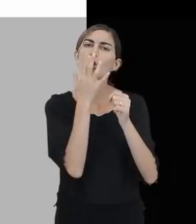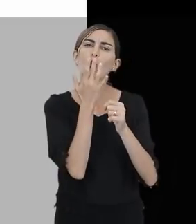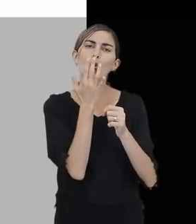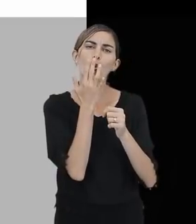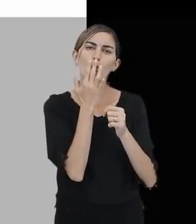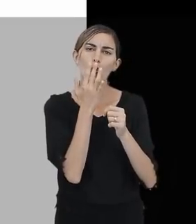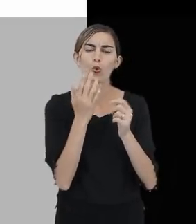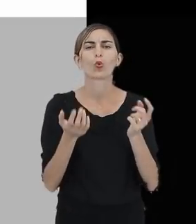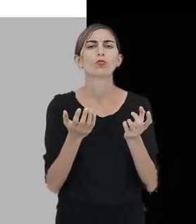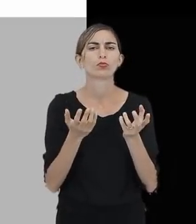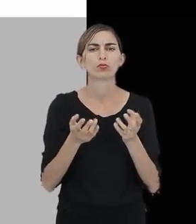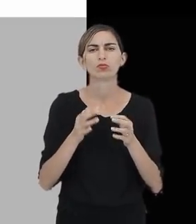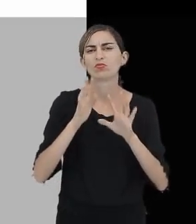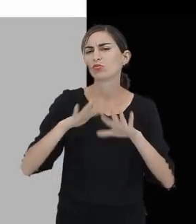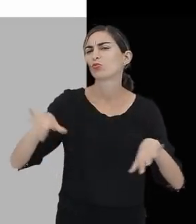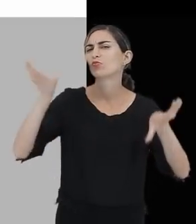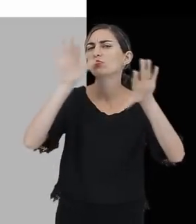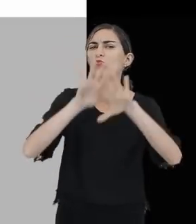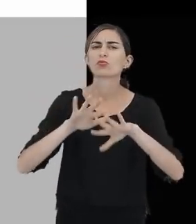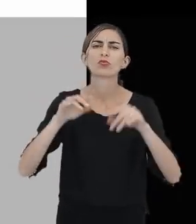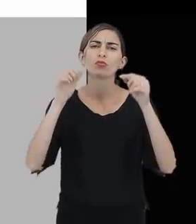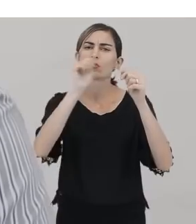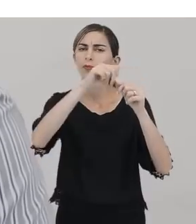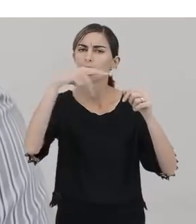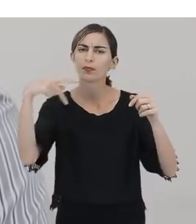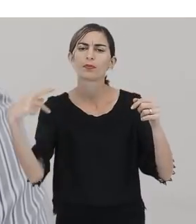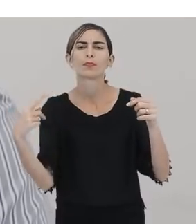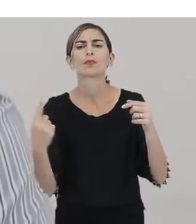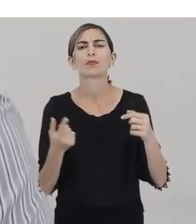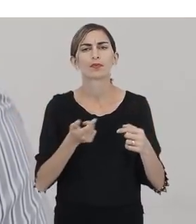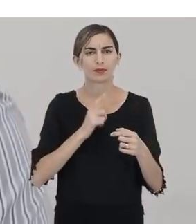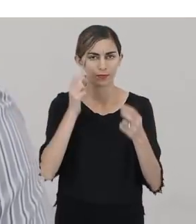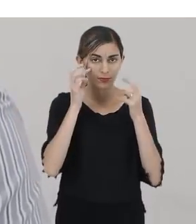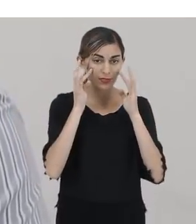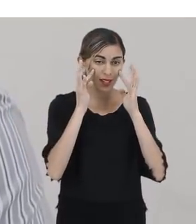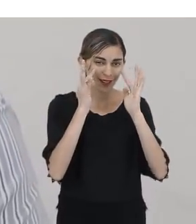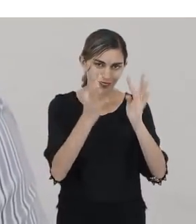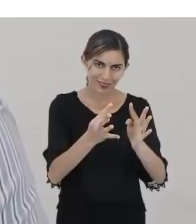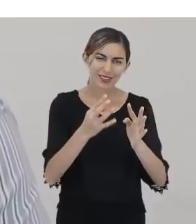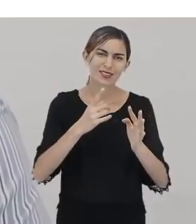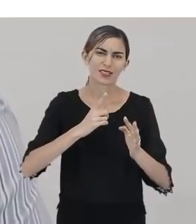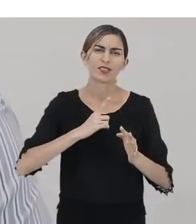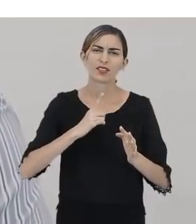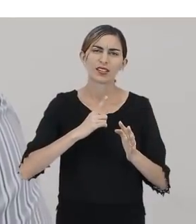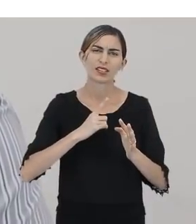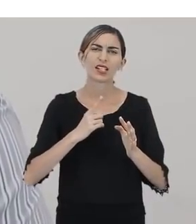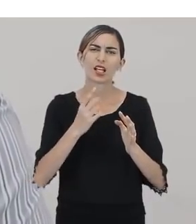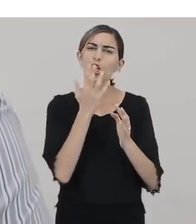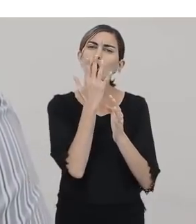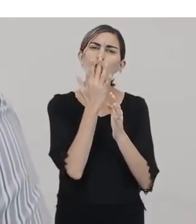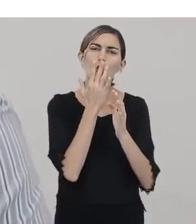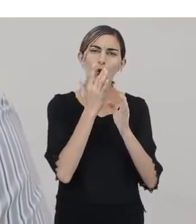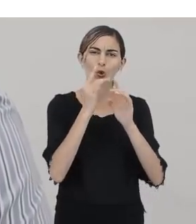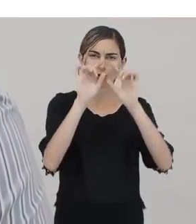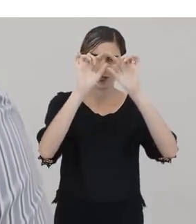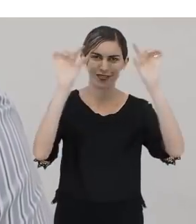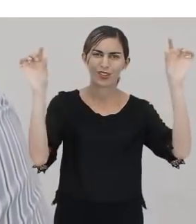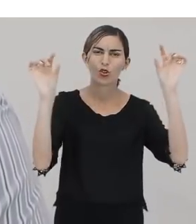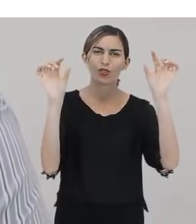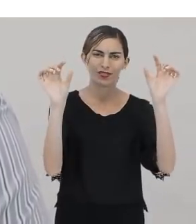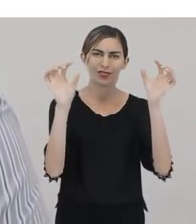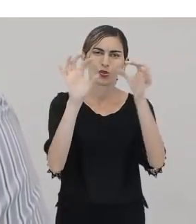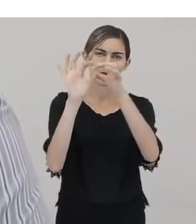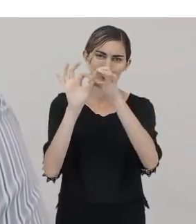cores. De um modo geral, as aplicações elas têm se vocês prestarem atenção, elas têm uma paleta de cores, que é